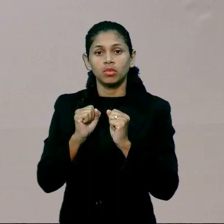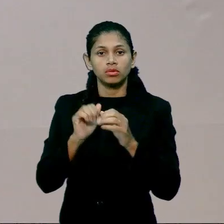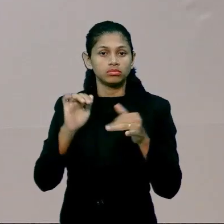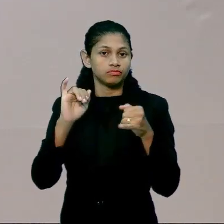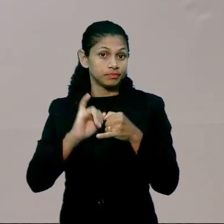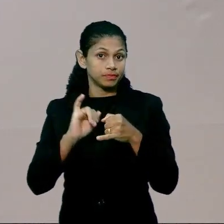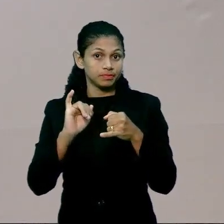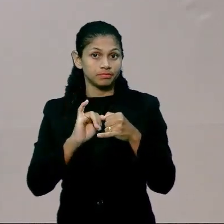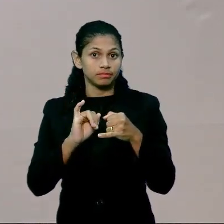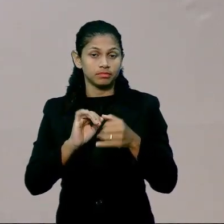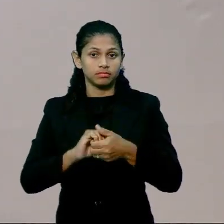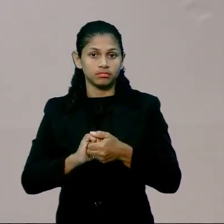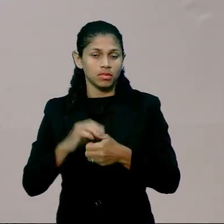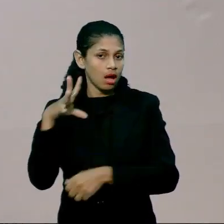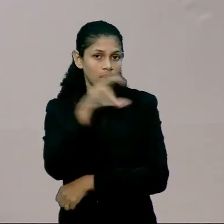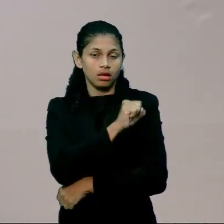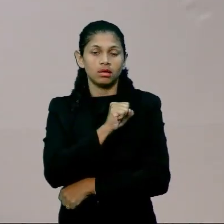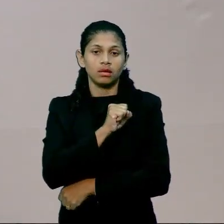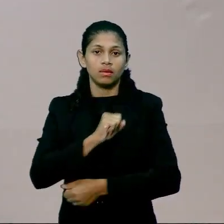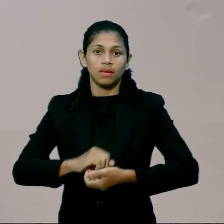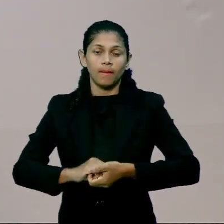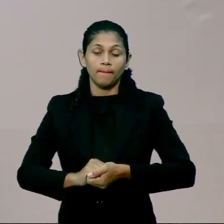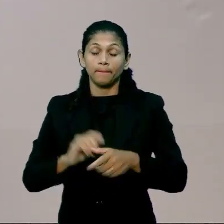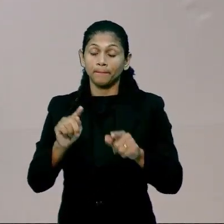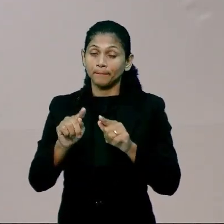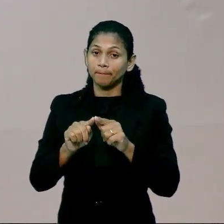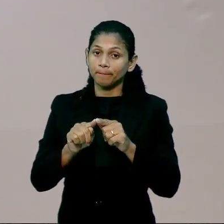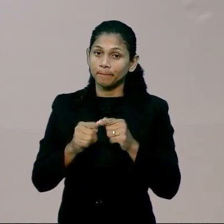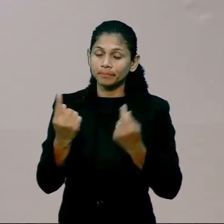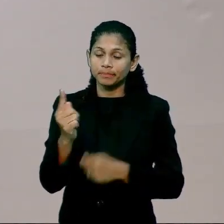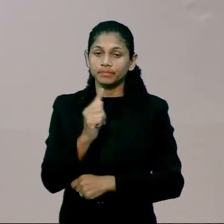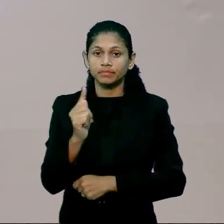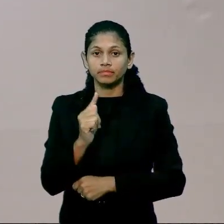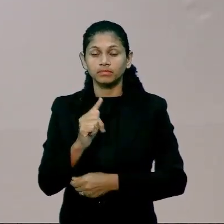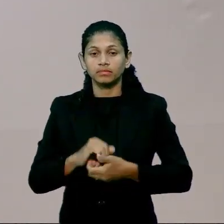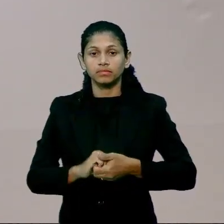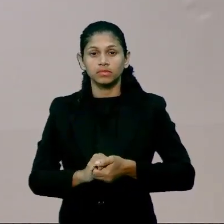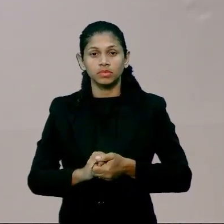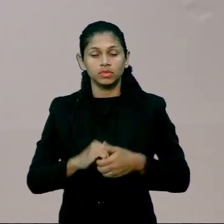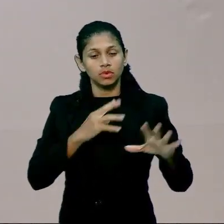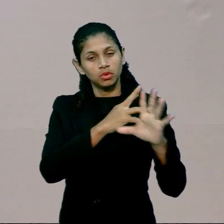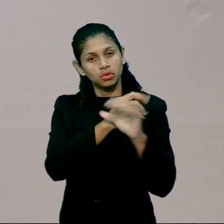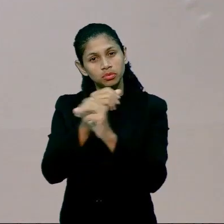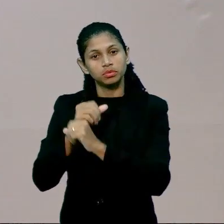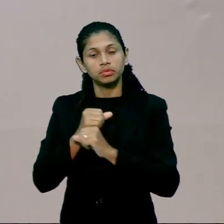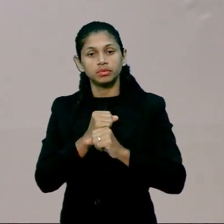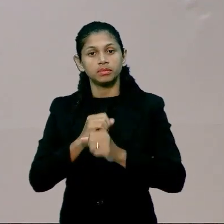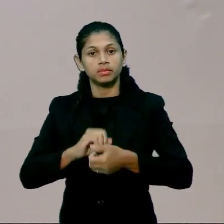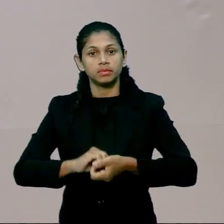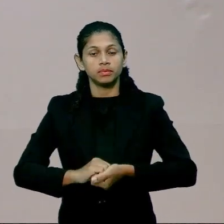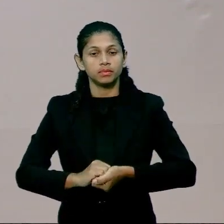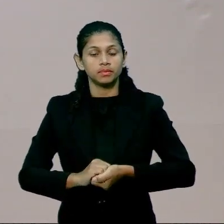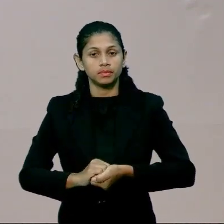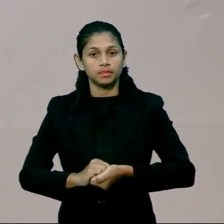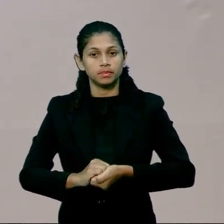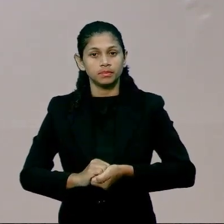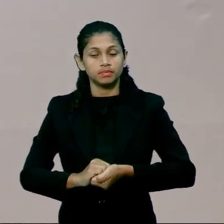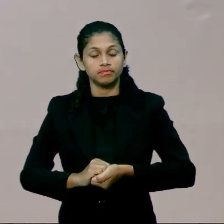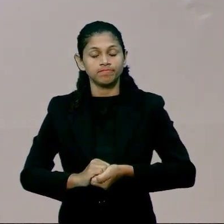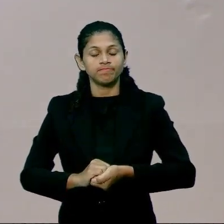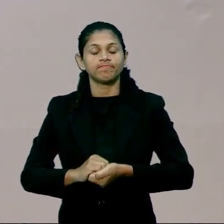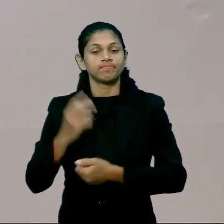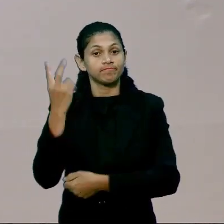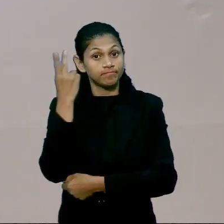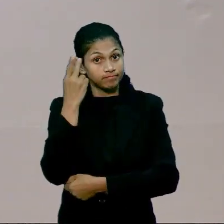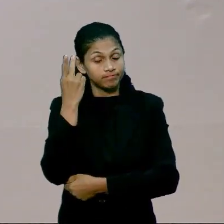fazer ela rápido mas não esse tipo de cálculo esse tipo de situação ele é bem